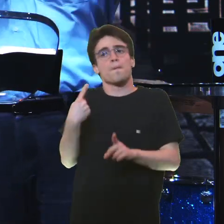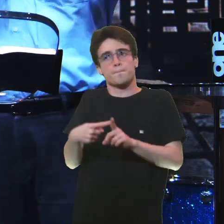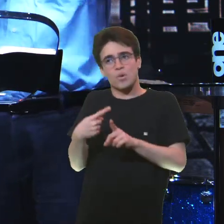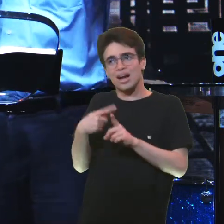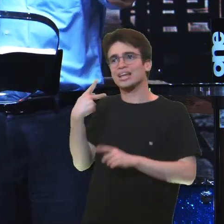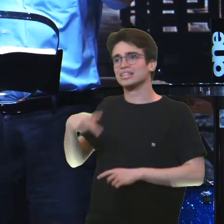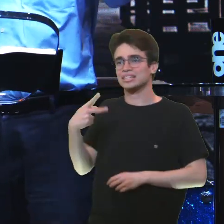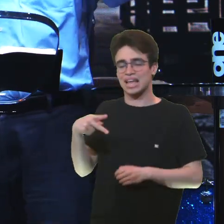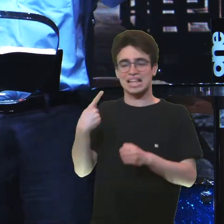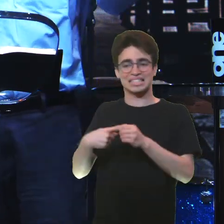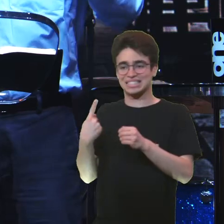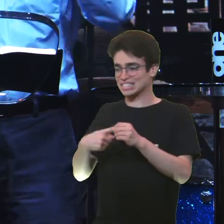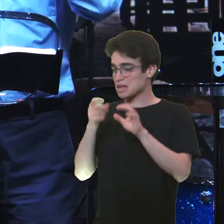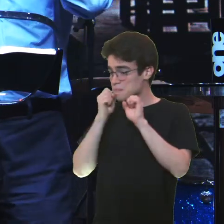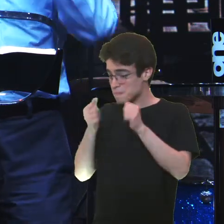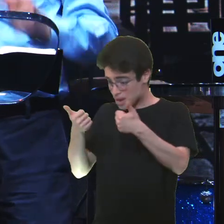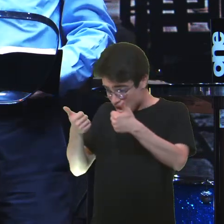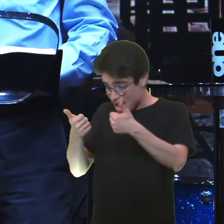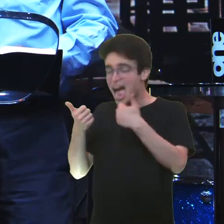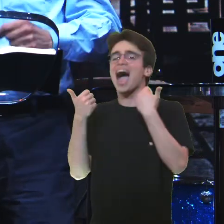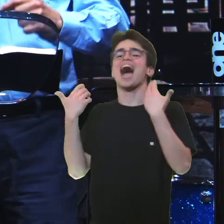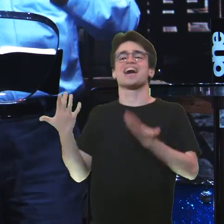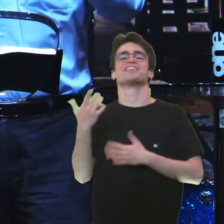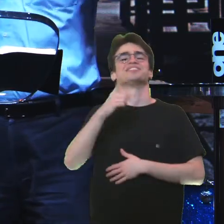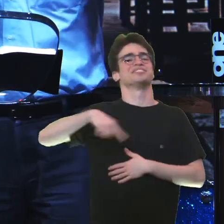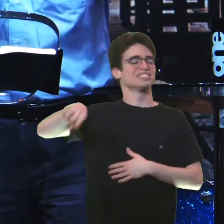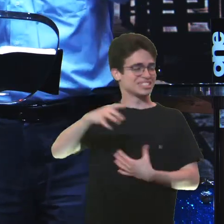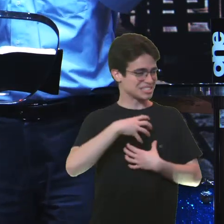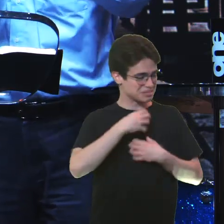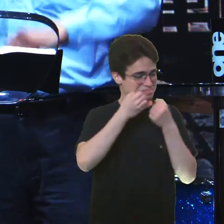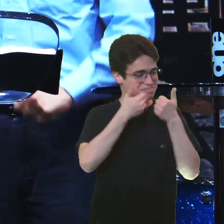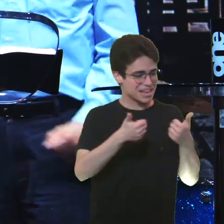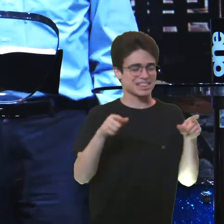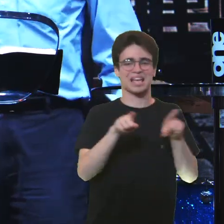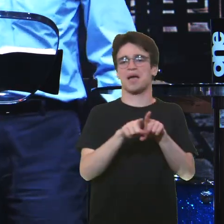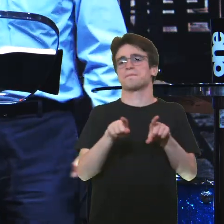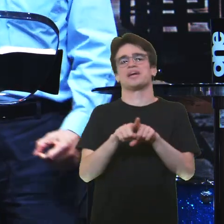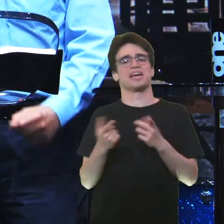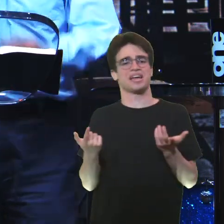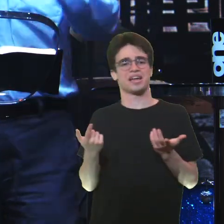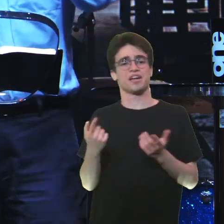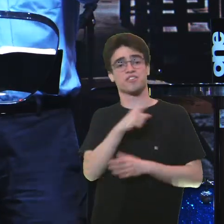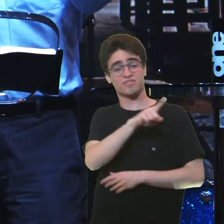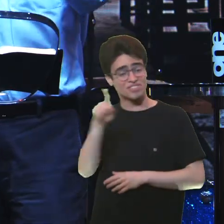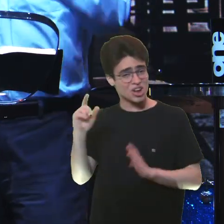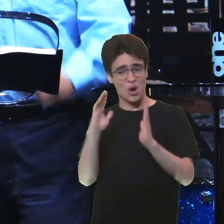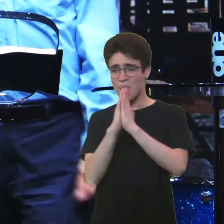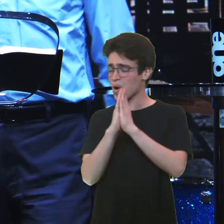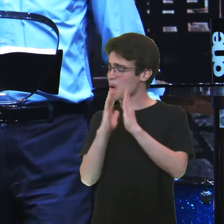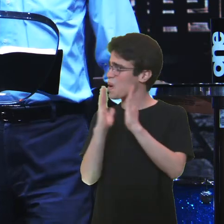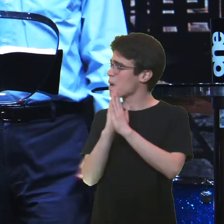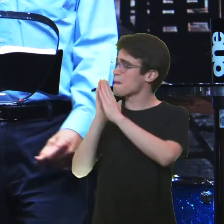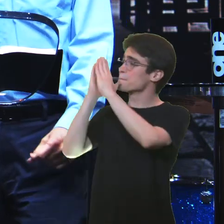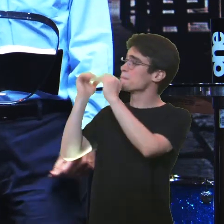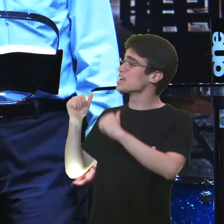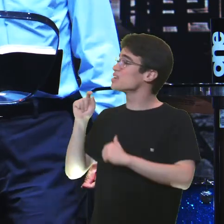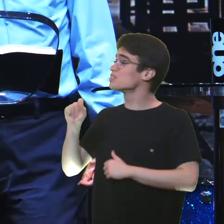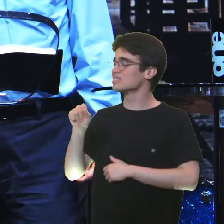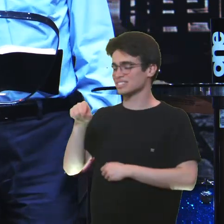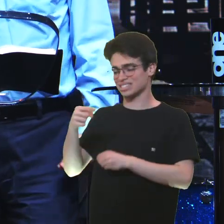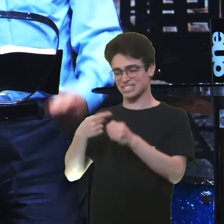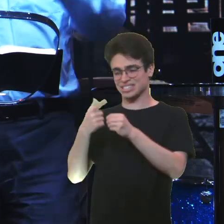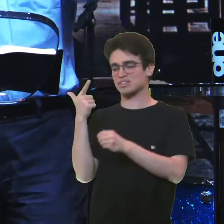da cidade ustedes tendrán que bienestar. vocês terão bem-estar. Oren Ore por la paz de su ciudad. pela paz da